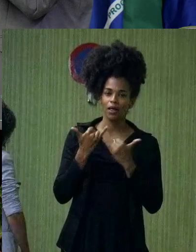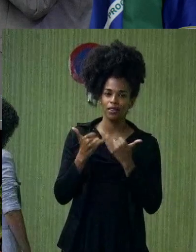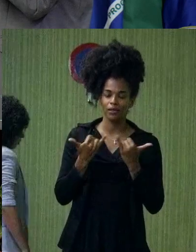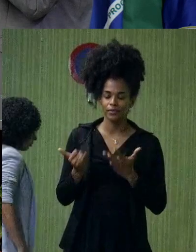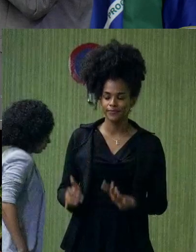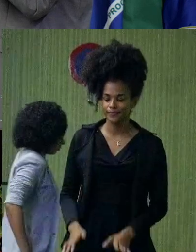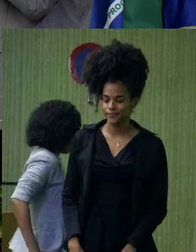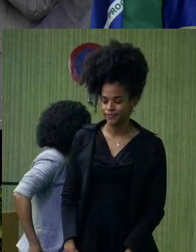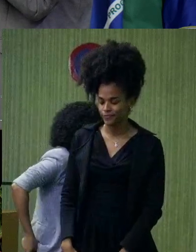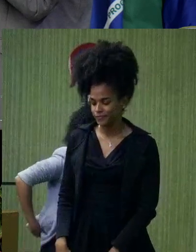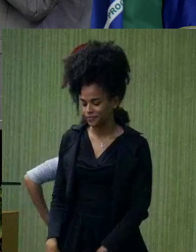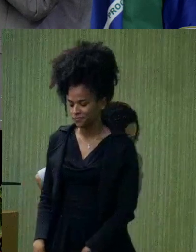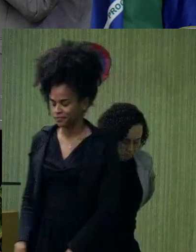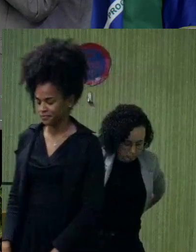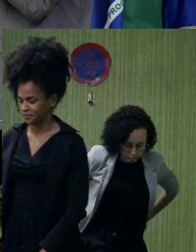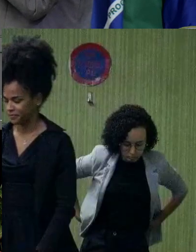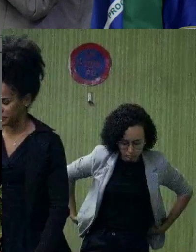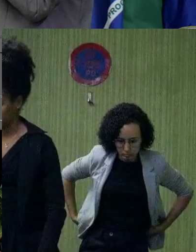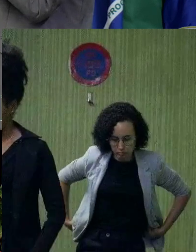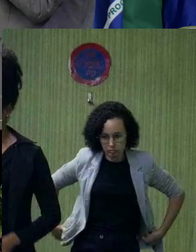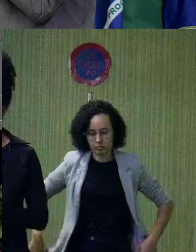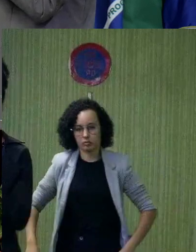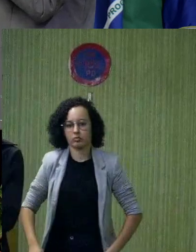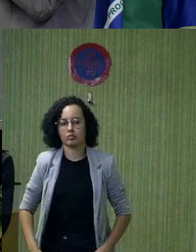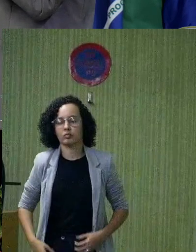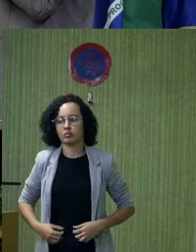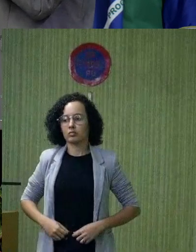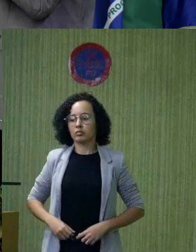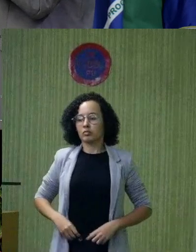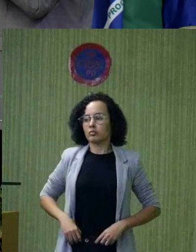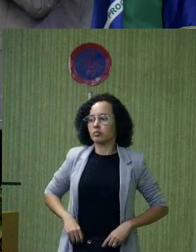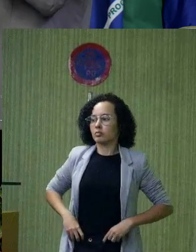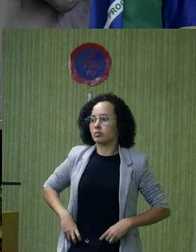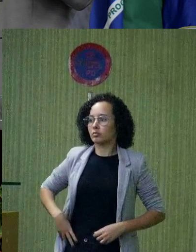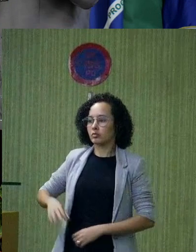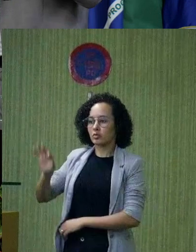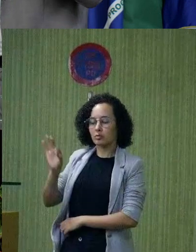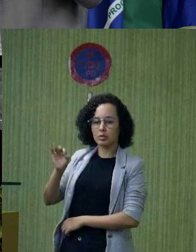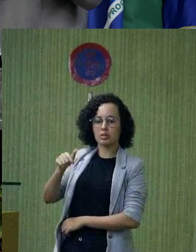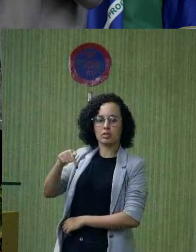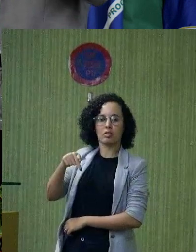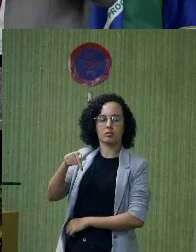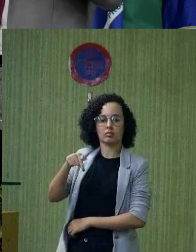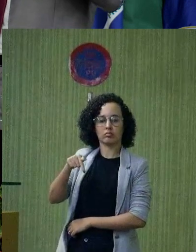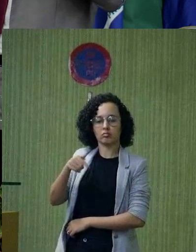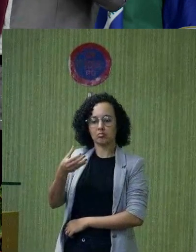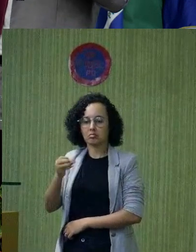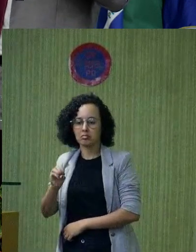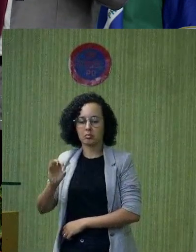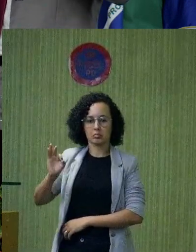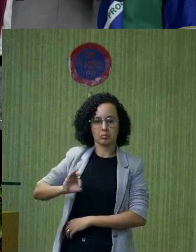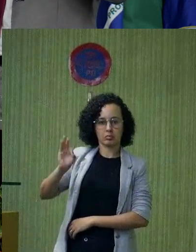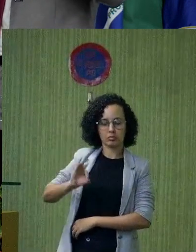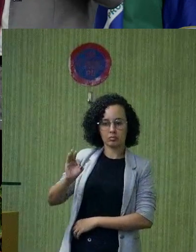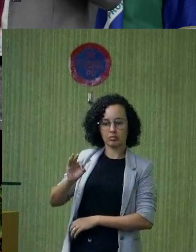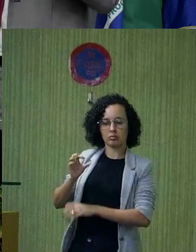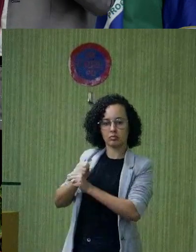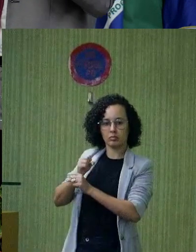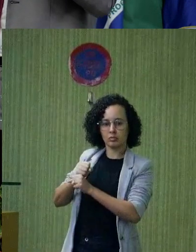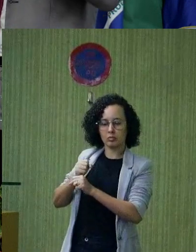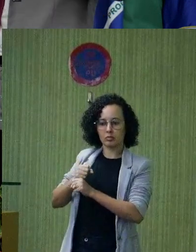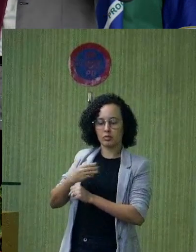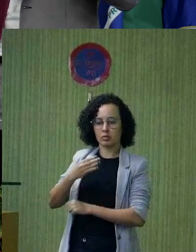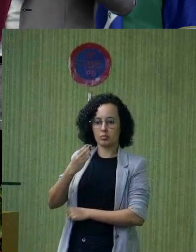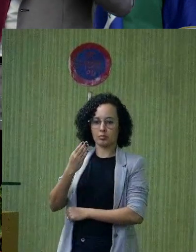muito simples na minha cabeça Vamos pegar esse percentual aqui 7 10% e e calculado o PIB do nosso estado ou